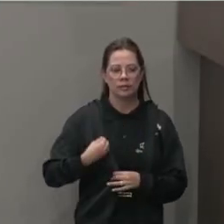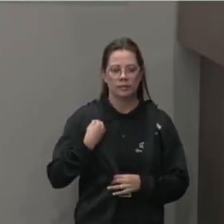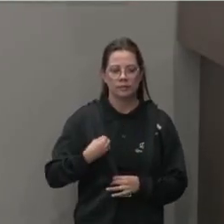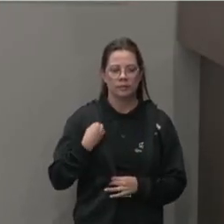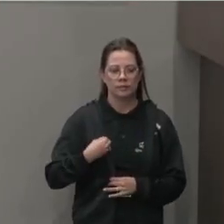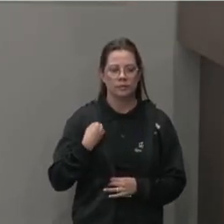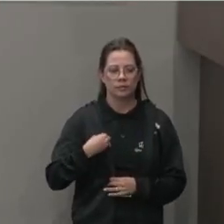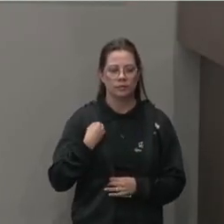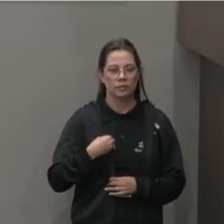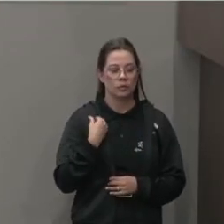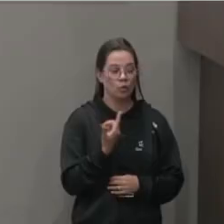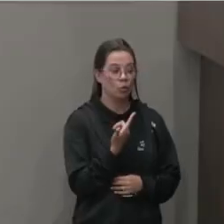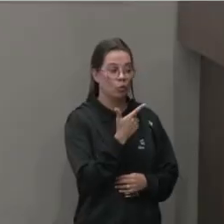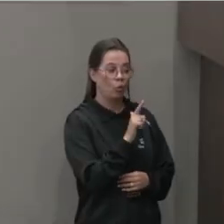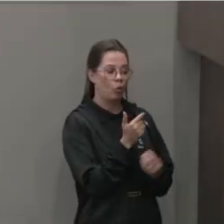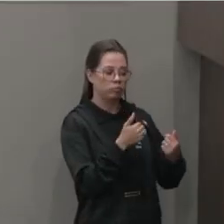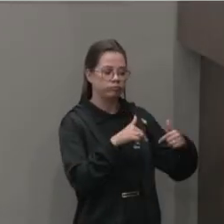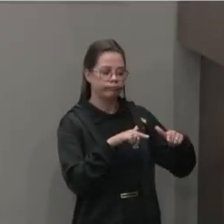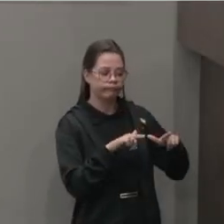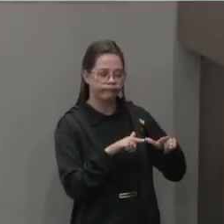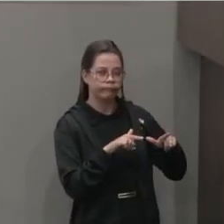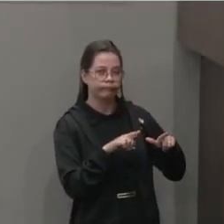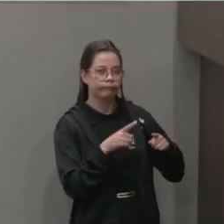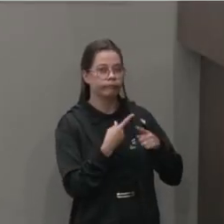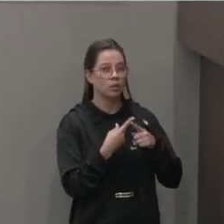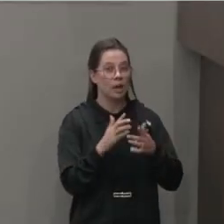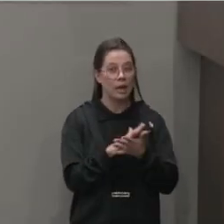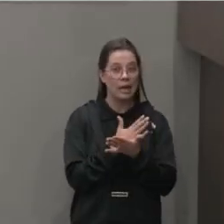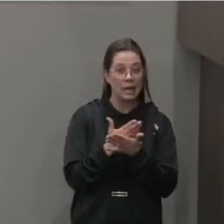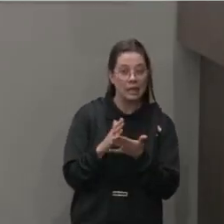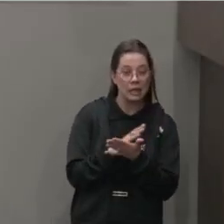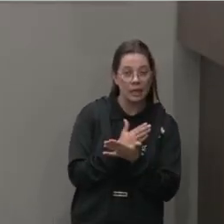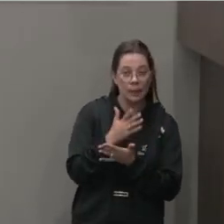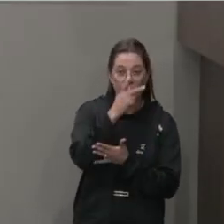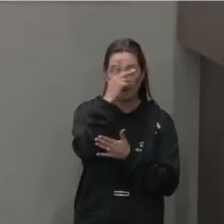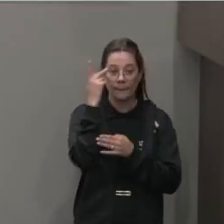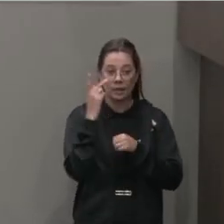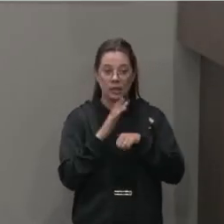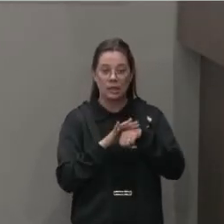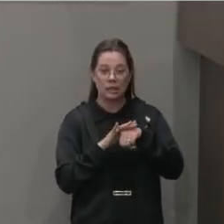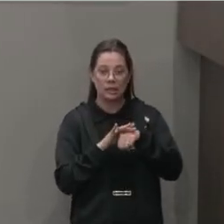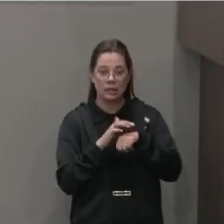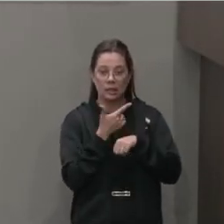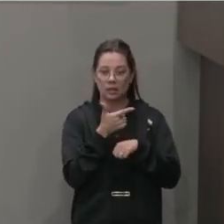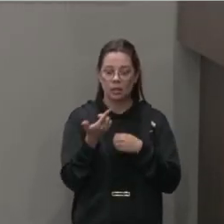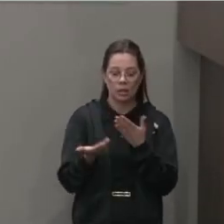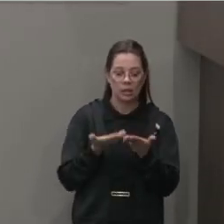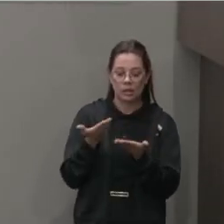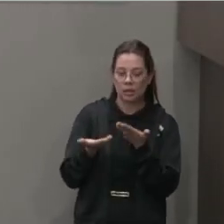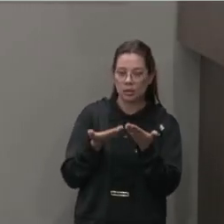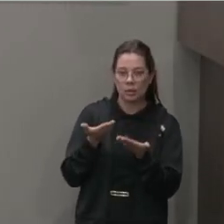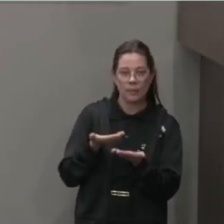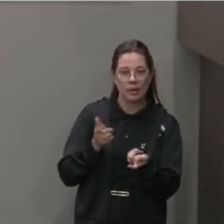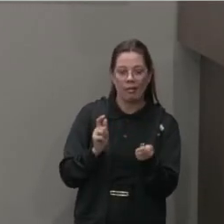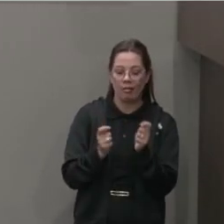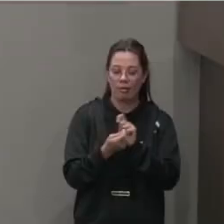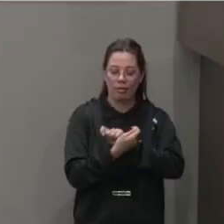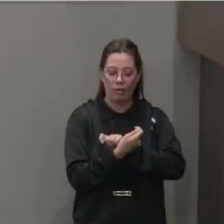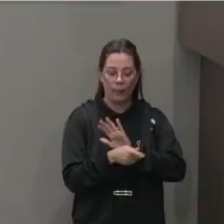excessos do outro lado, porque muitas vezes a pessoa está doente, não tem um atendimento adequado,